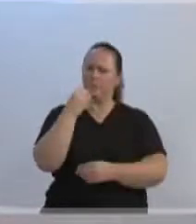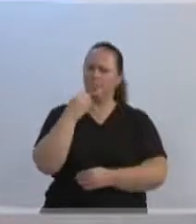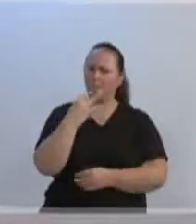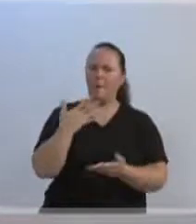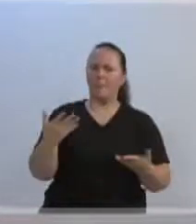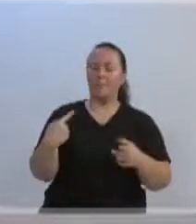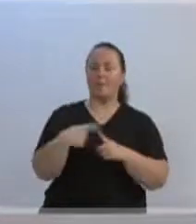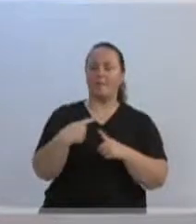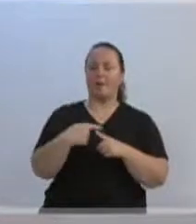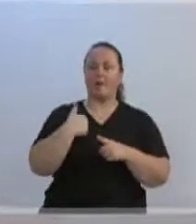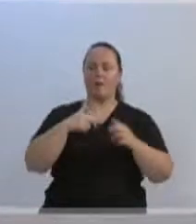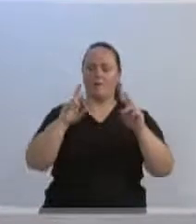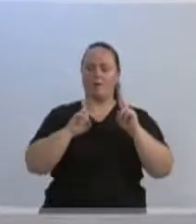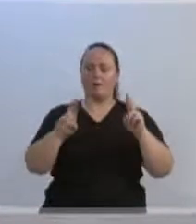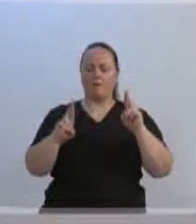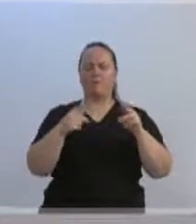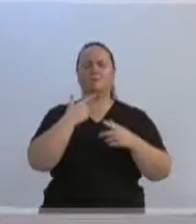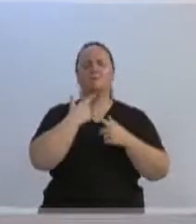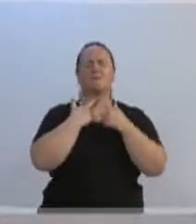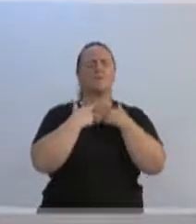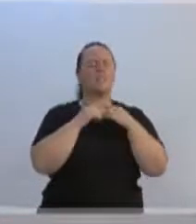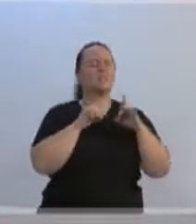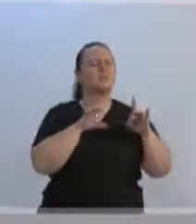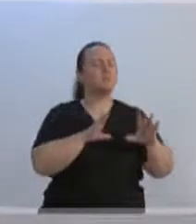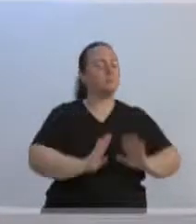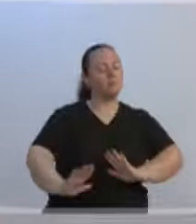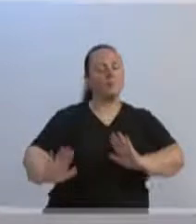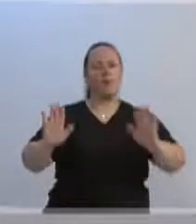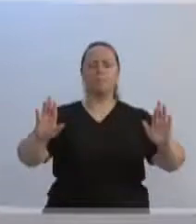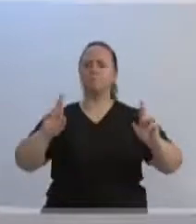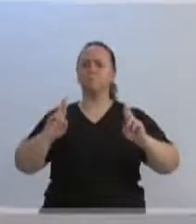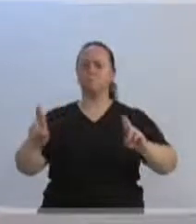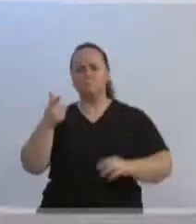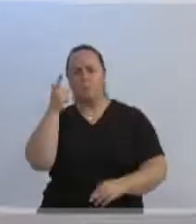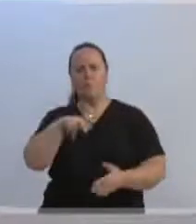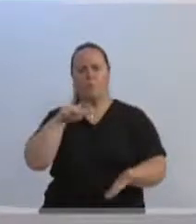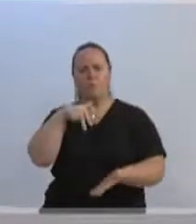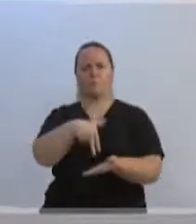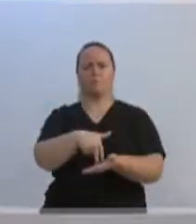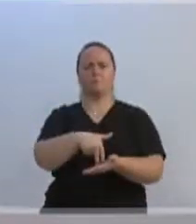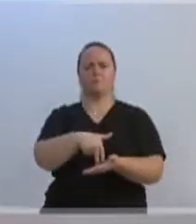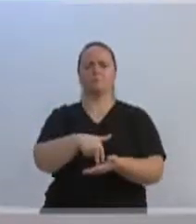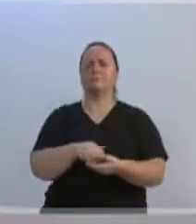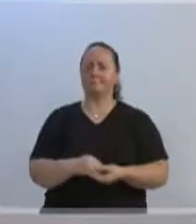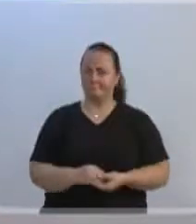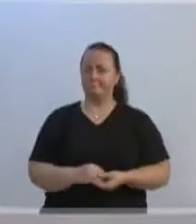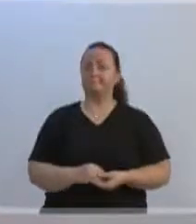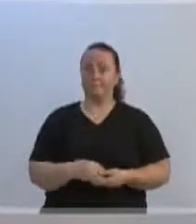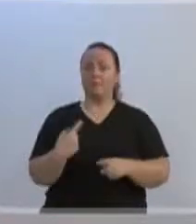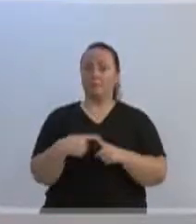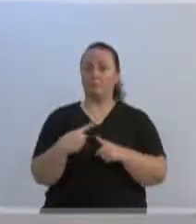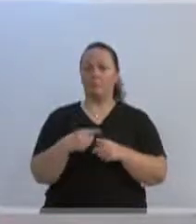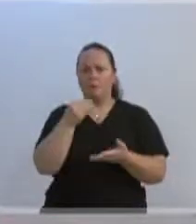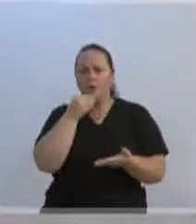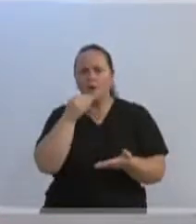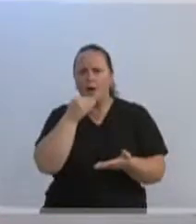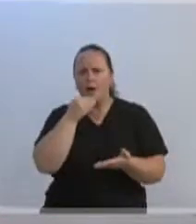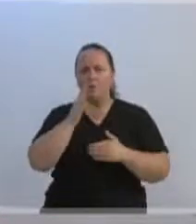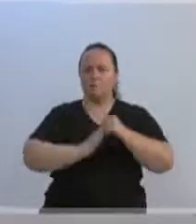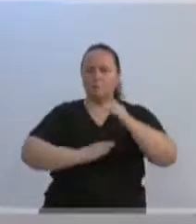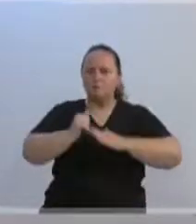elas me movem quando penso em desistir onde com coerência reconheça alguns acertos obras e investimentos que através do seu governo tivemos algumas comunidades